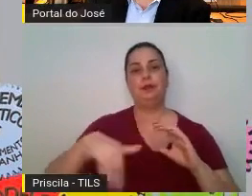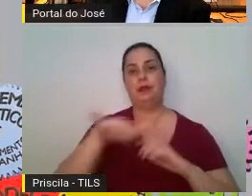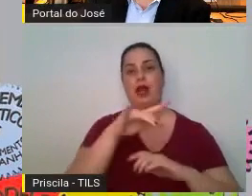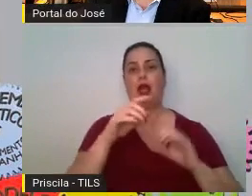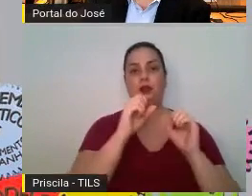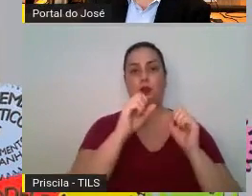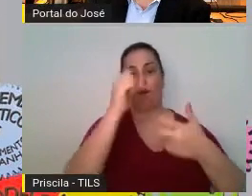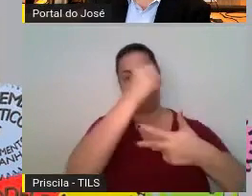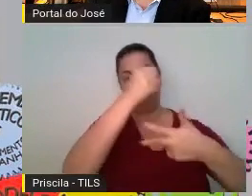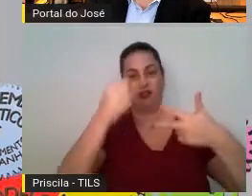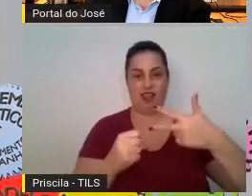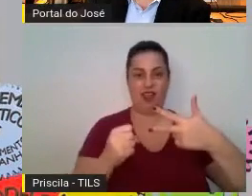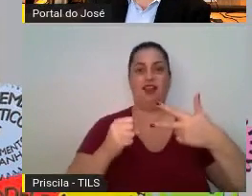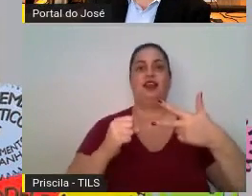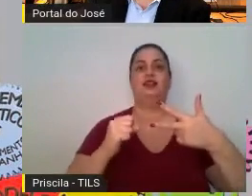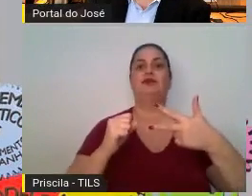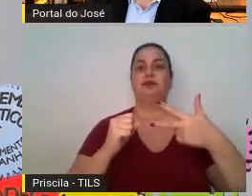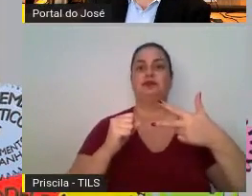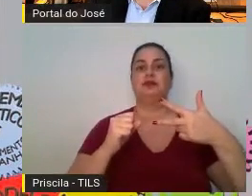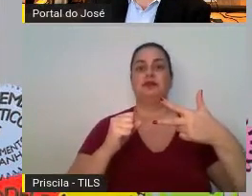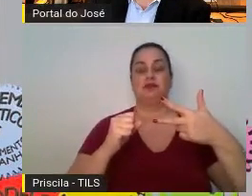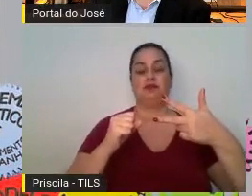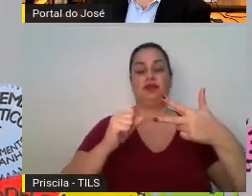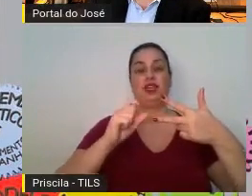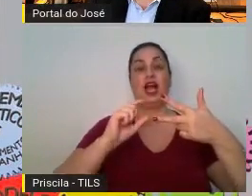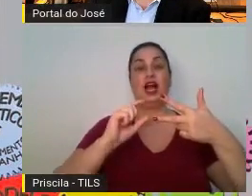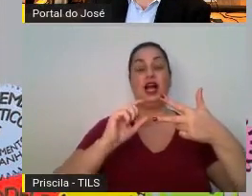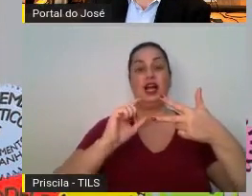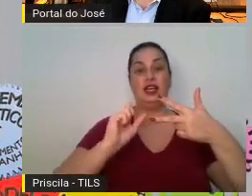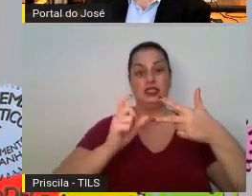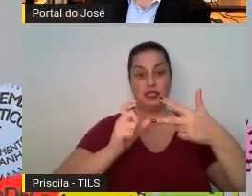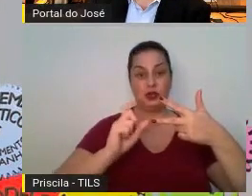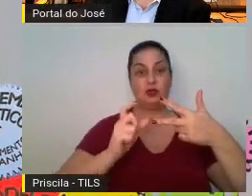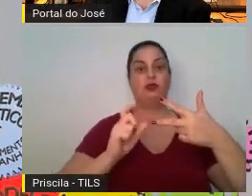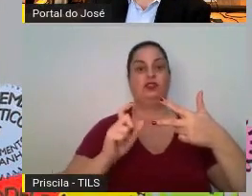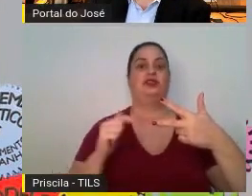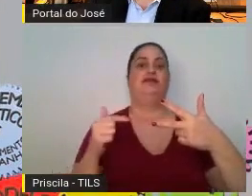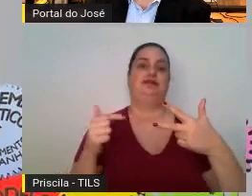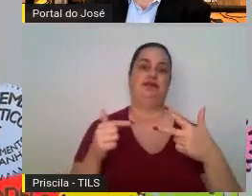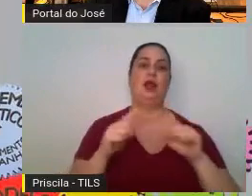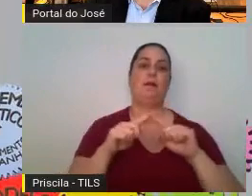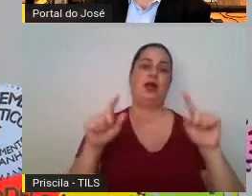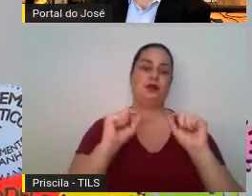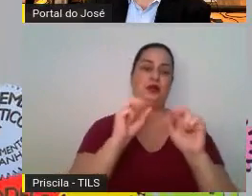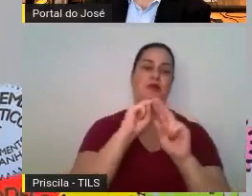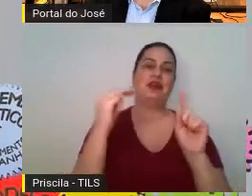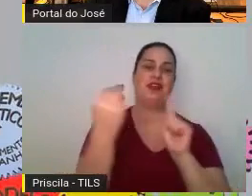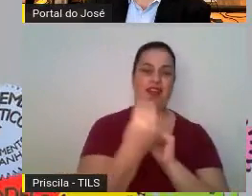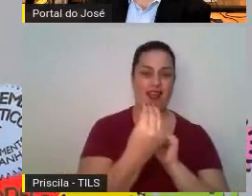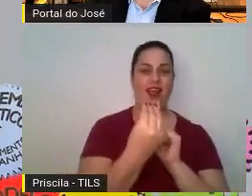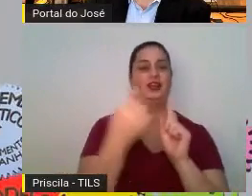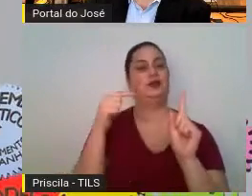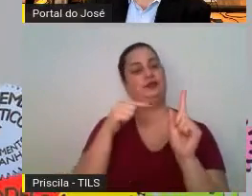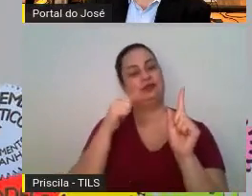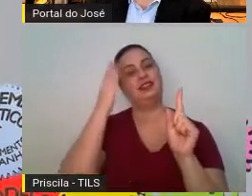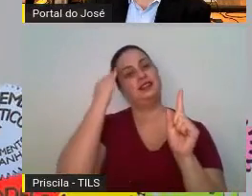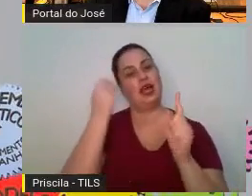da pandemia, da CPI, das investigações, e como eu falei antes, o mercado sabe muito bem aproveitar os